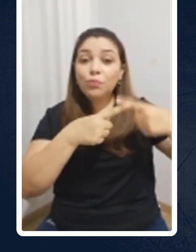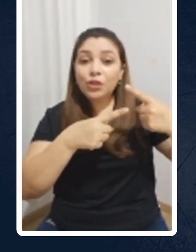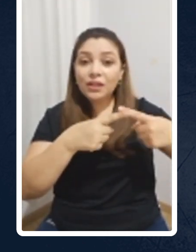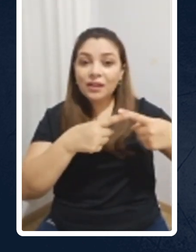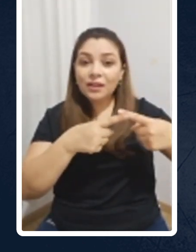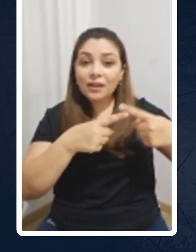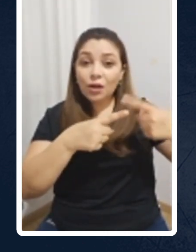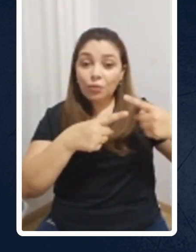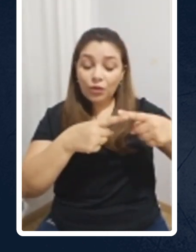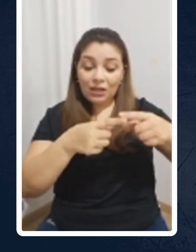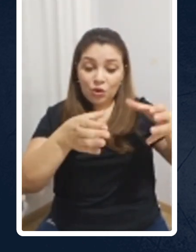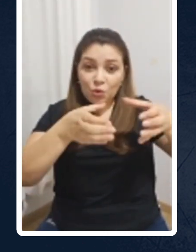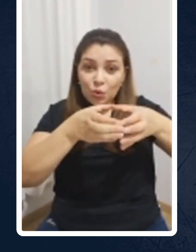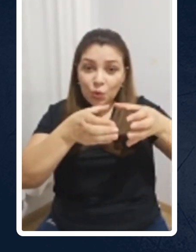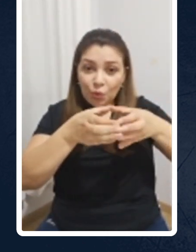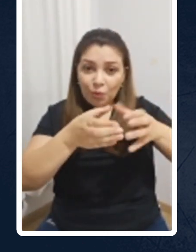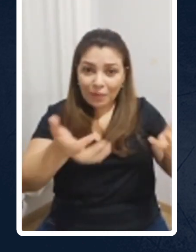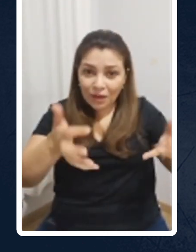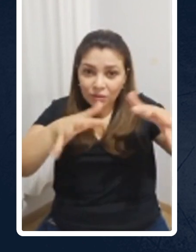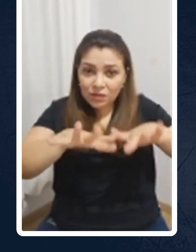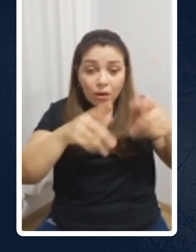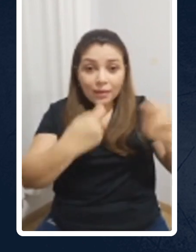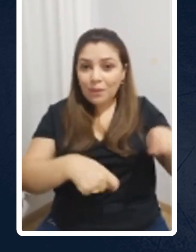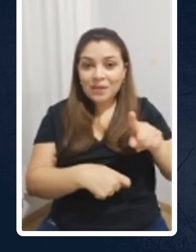pronta, ou porque os nossos filhos assumiram.